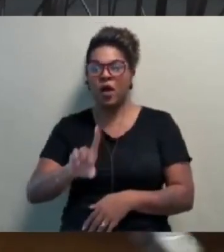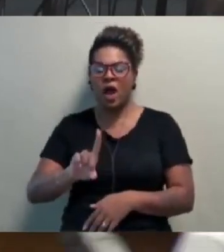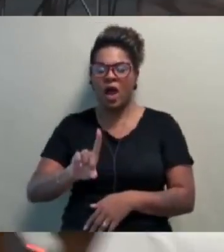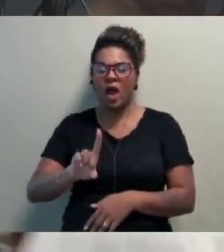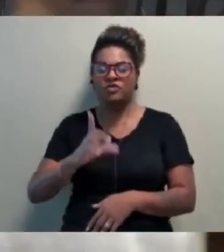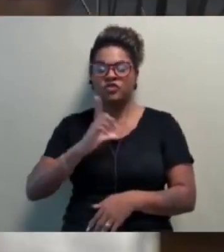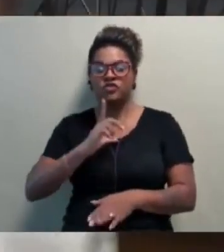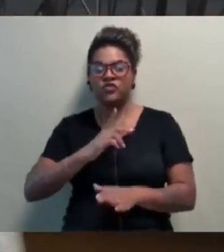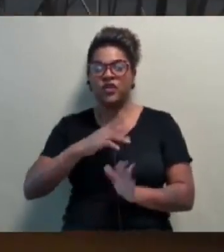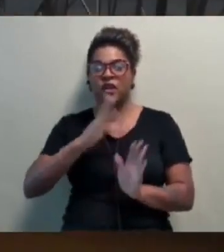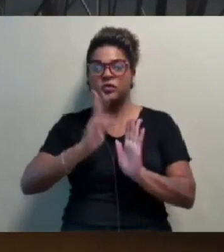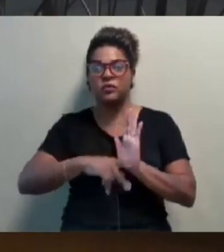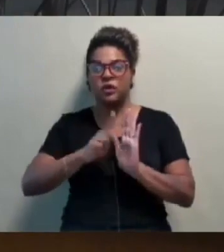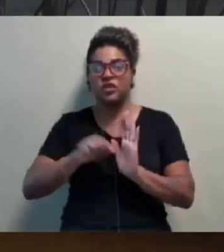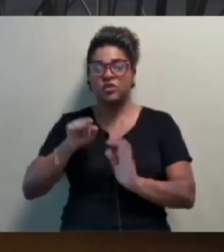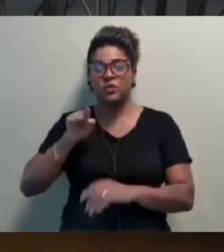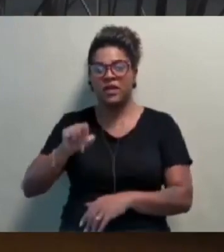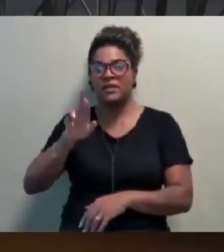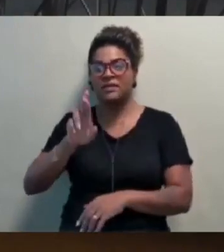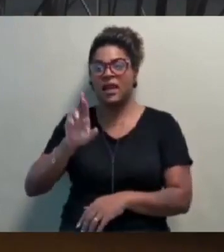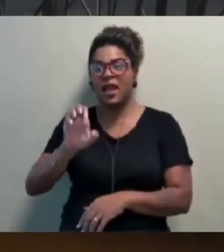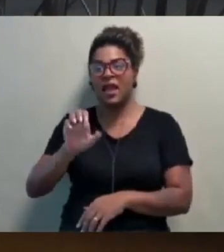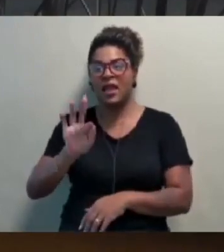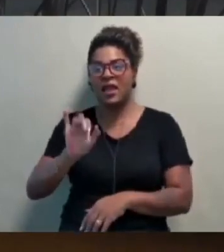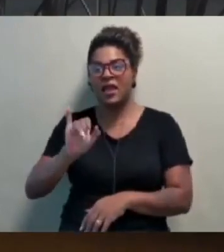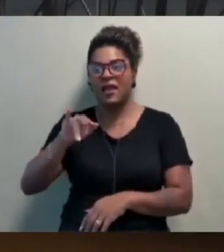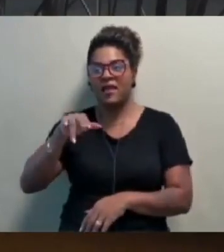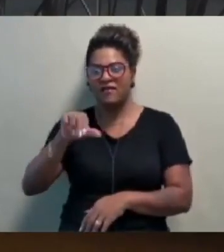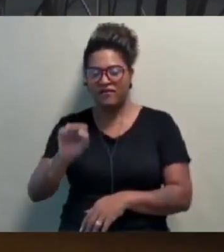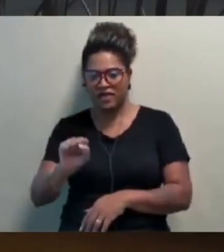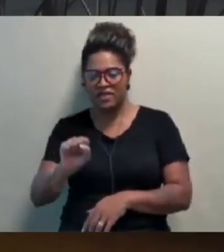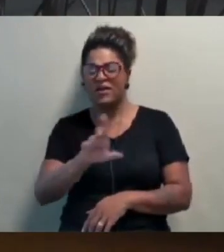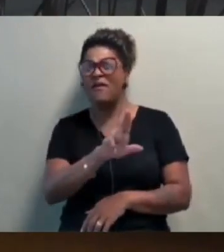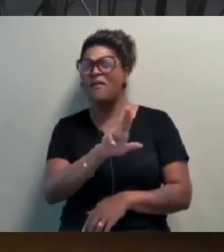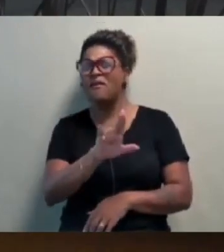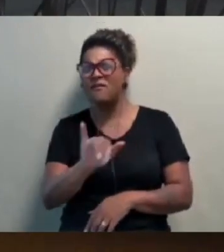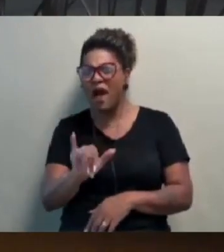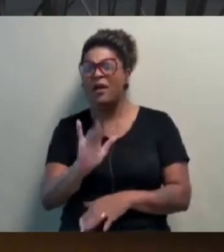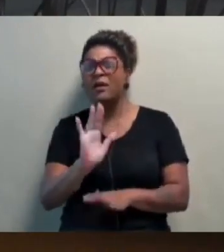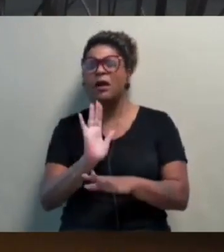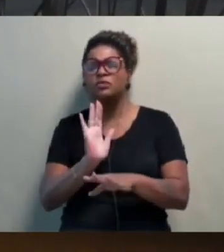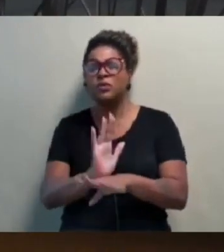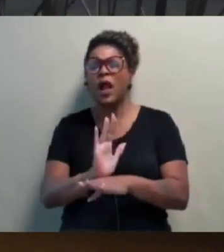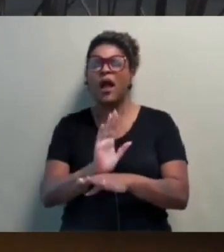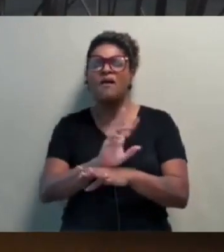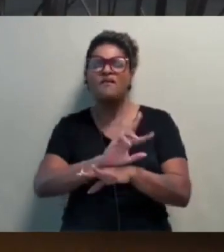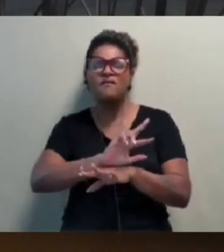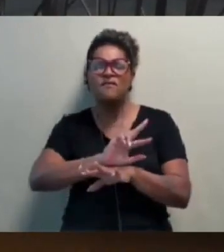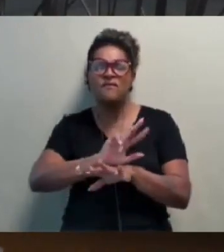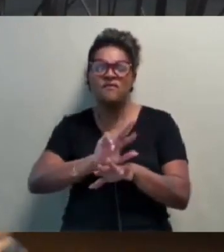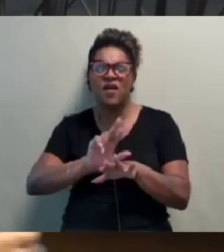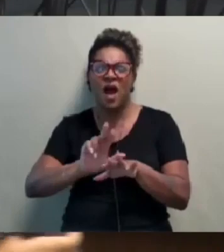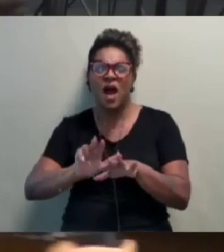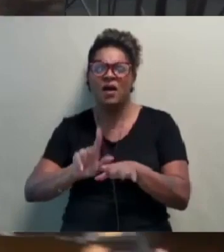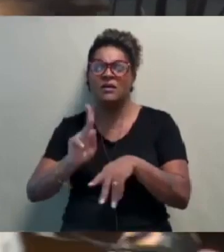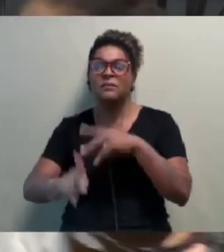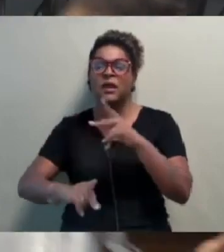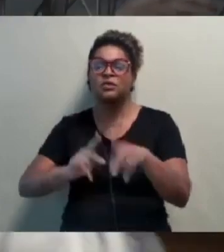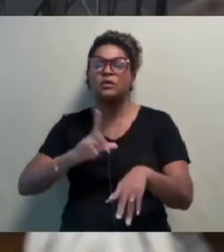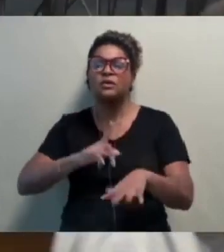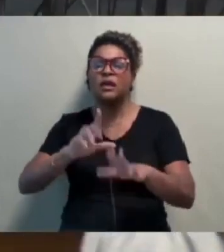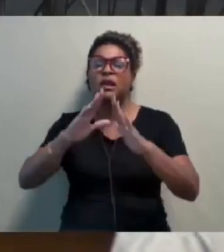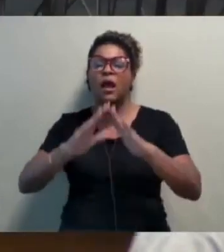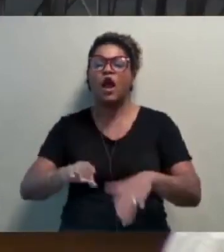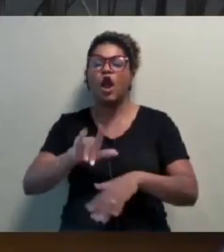desse refis. Esse projeto vai ajudar vários comerciantes que devem à Prefeitura de Belo